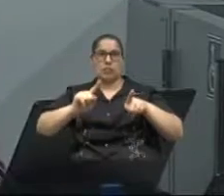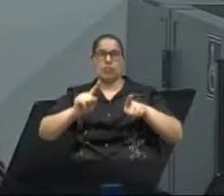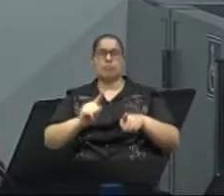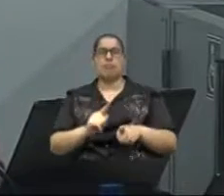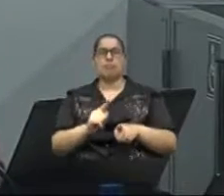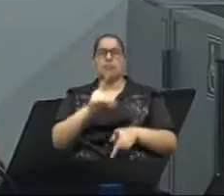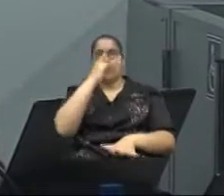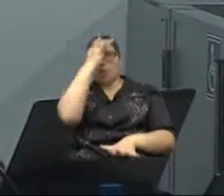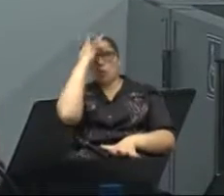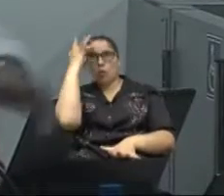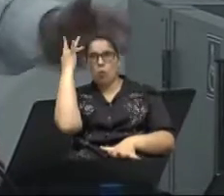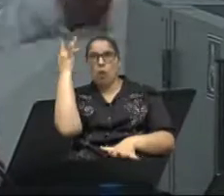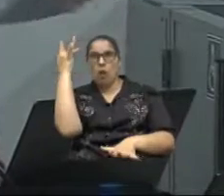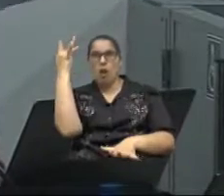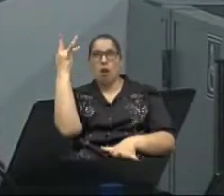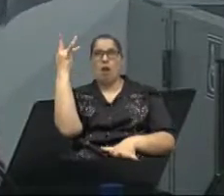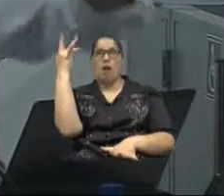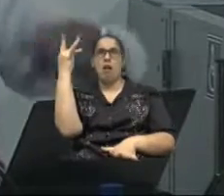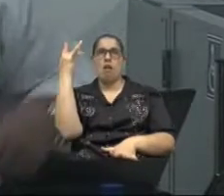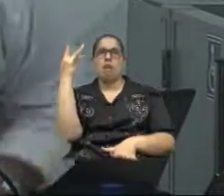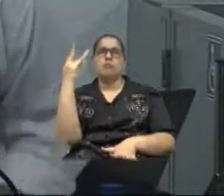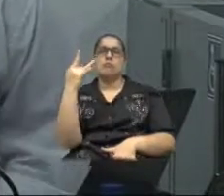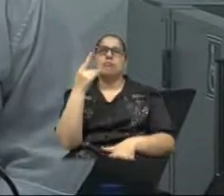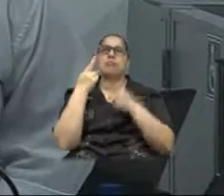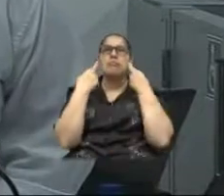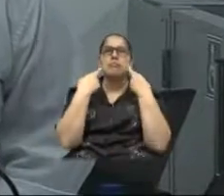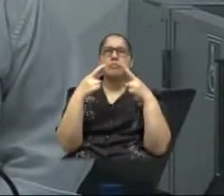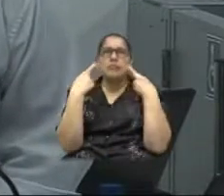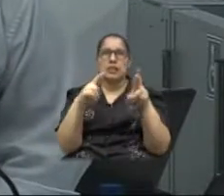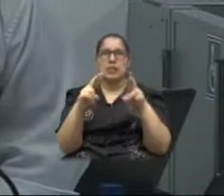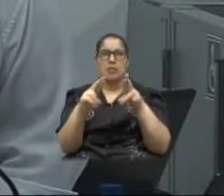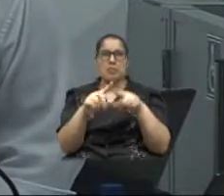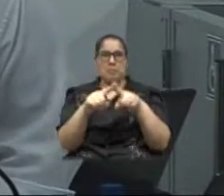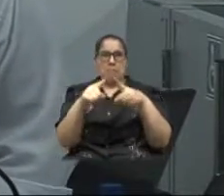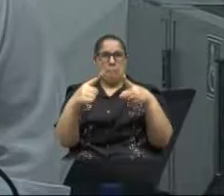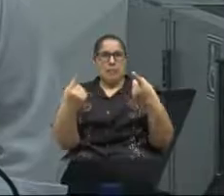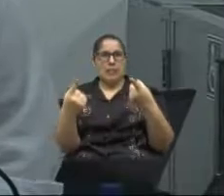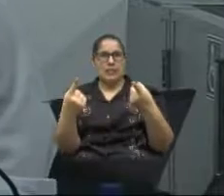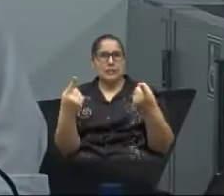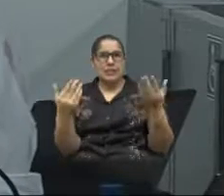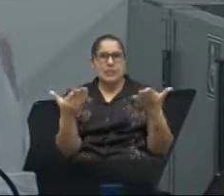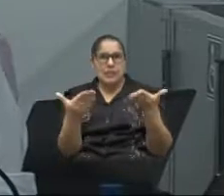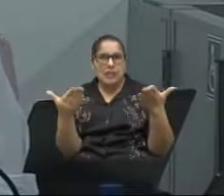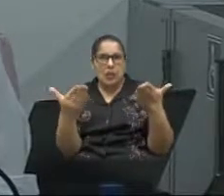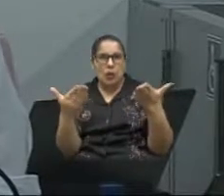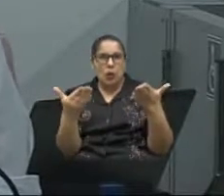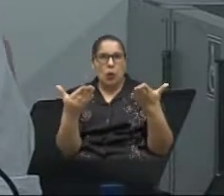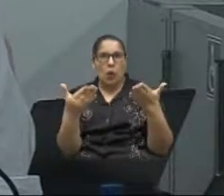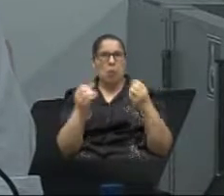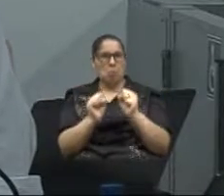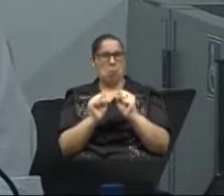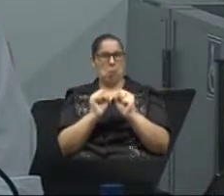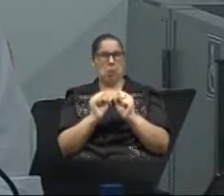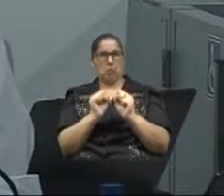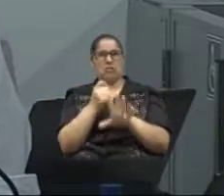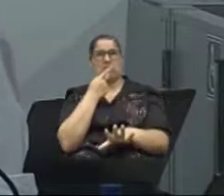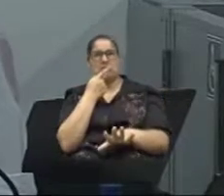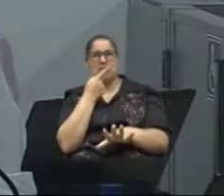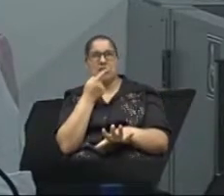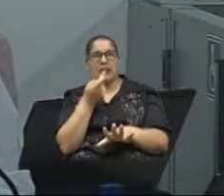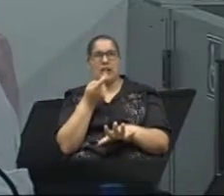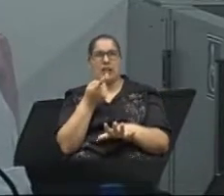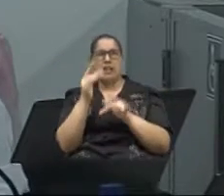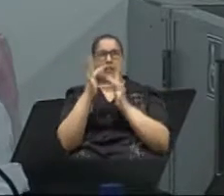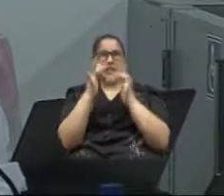matando. Falar lá o que o evangélico fez, mas falar do nosso Cristo pode. Isso aqui não é intolerância. Isso aqui